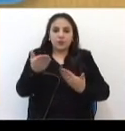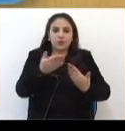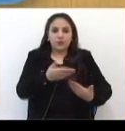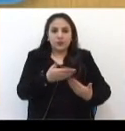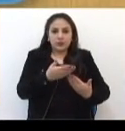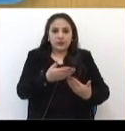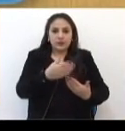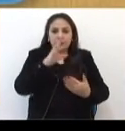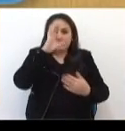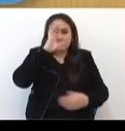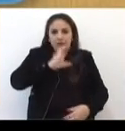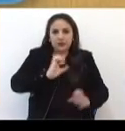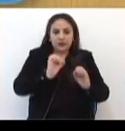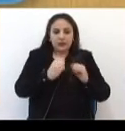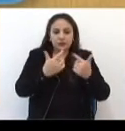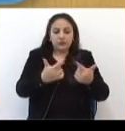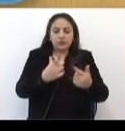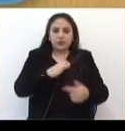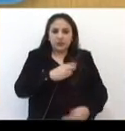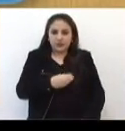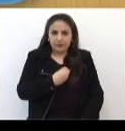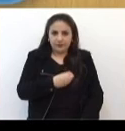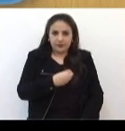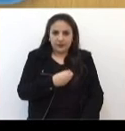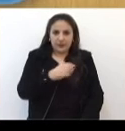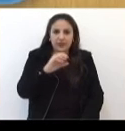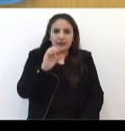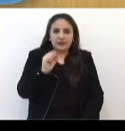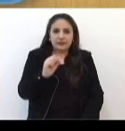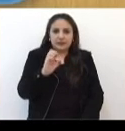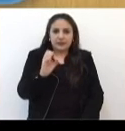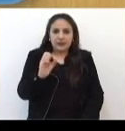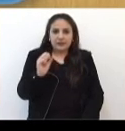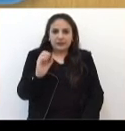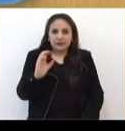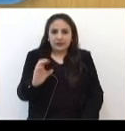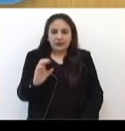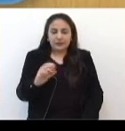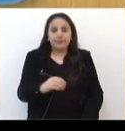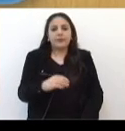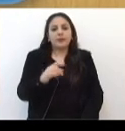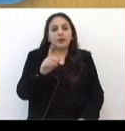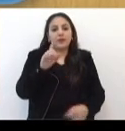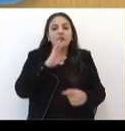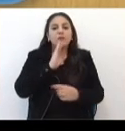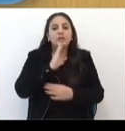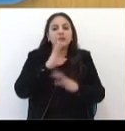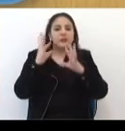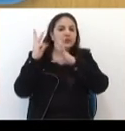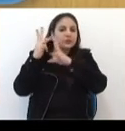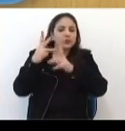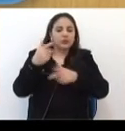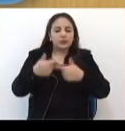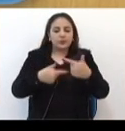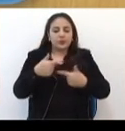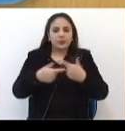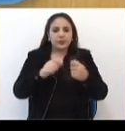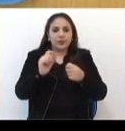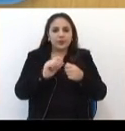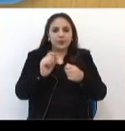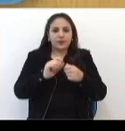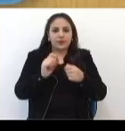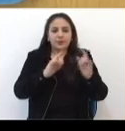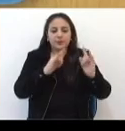do Cidadania e Atitude, que vai ao ar esta noite, são do SESC. Você vai conhecer um pouco da história e os